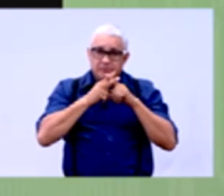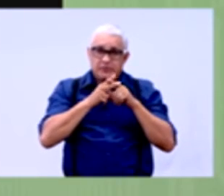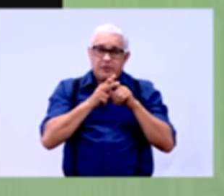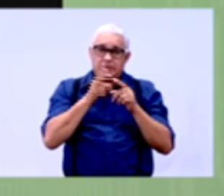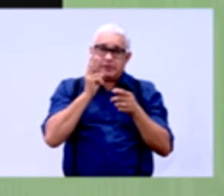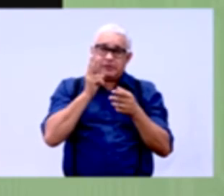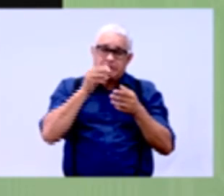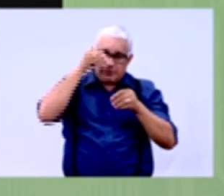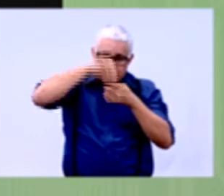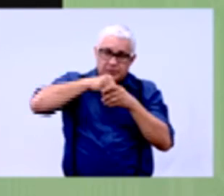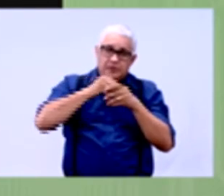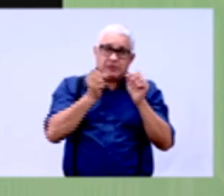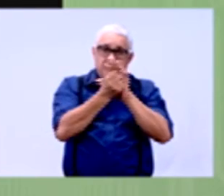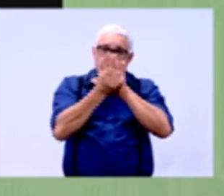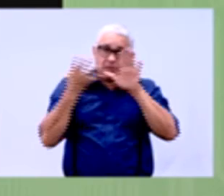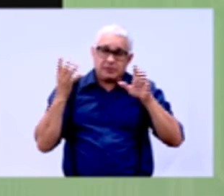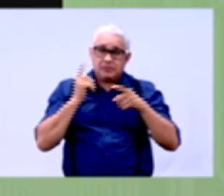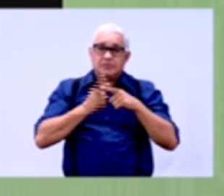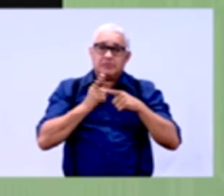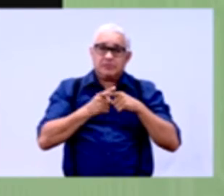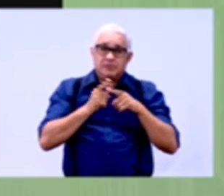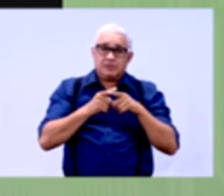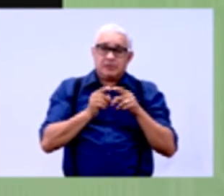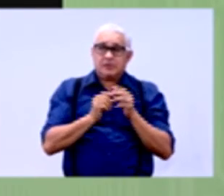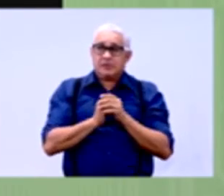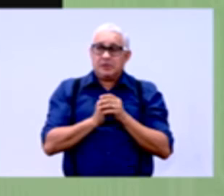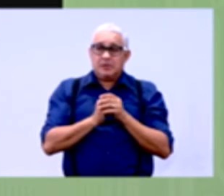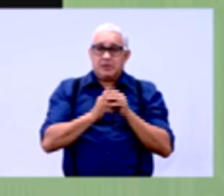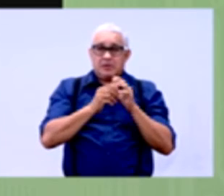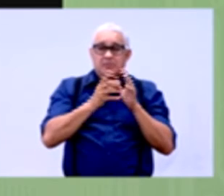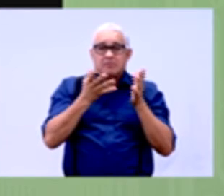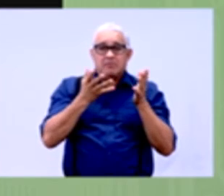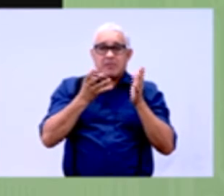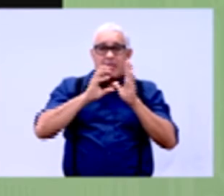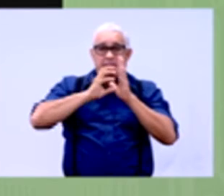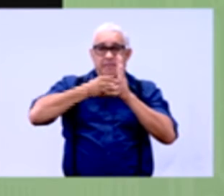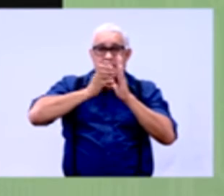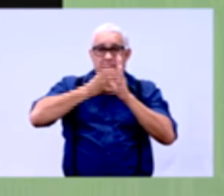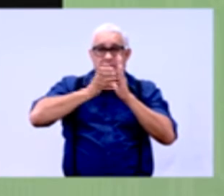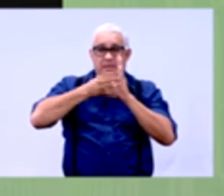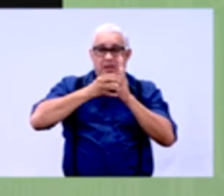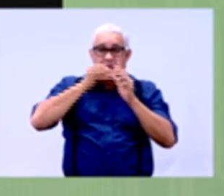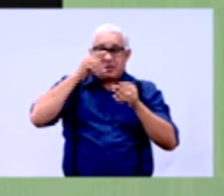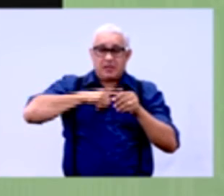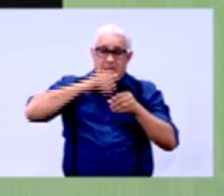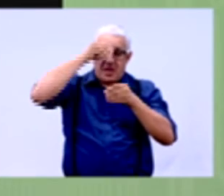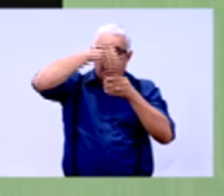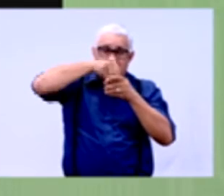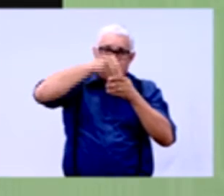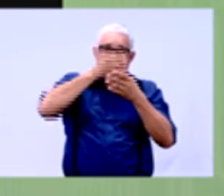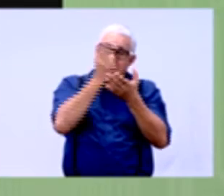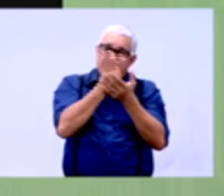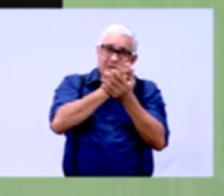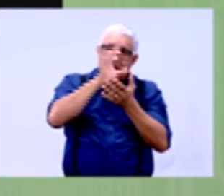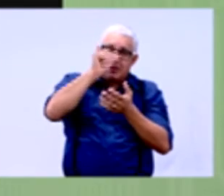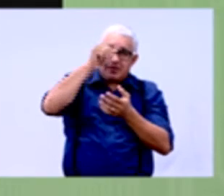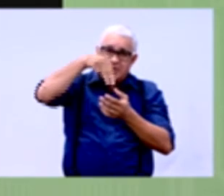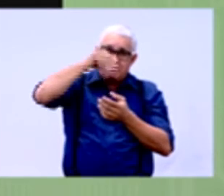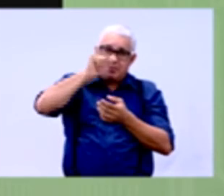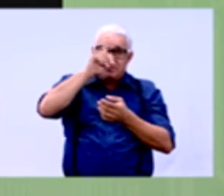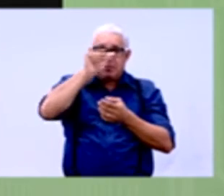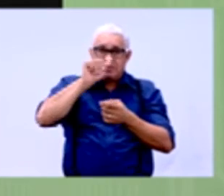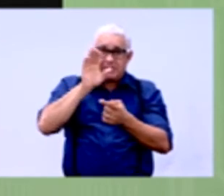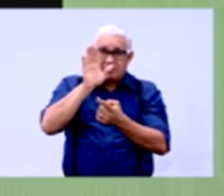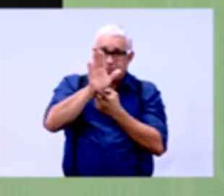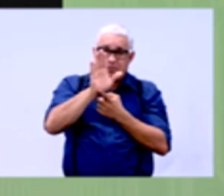aplicação. Por quê? Porque vejam que as instruções de banco estão dentro da mesma camada de